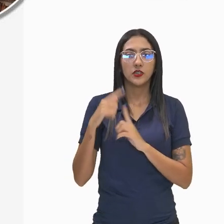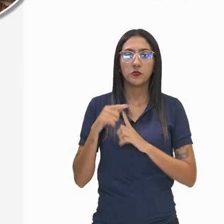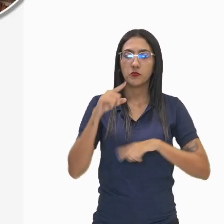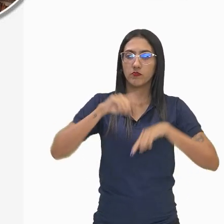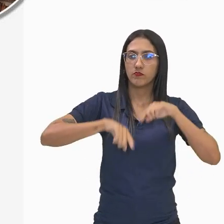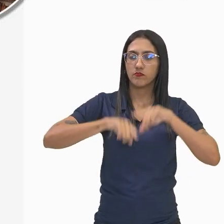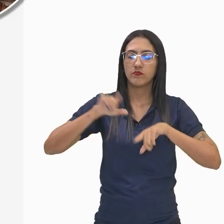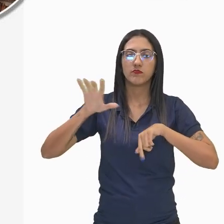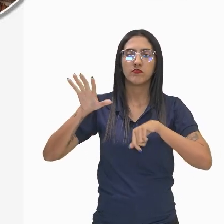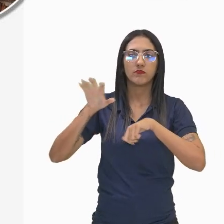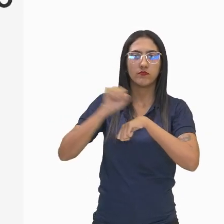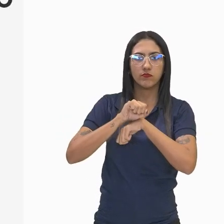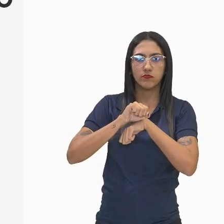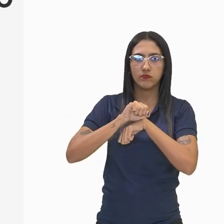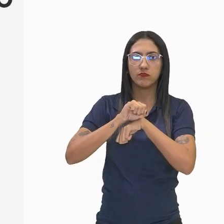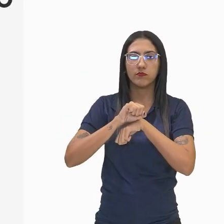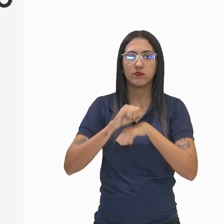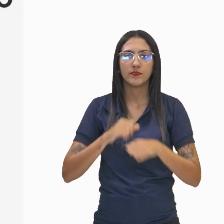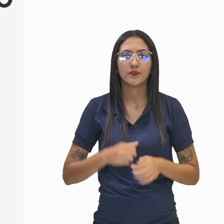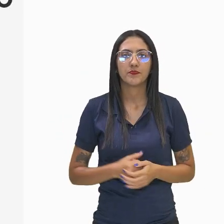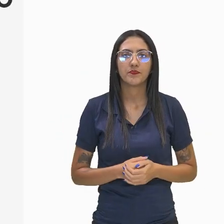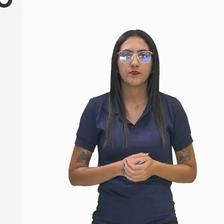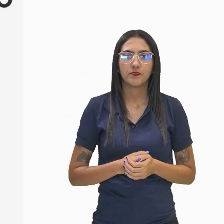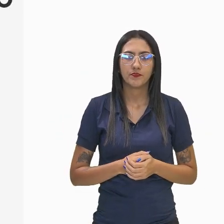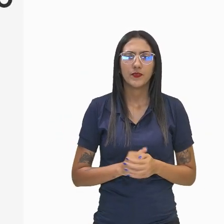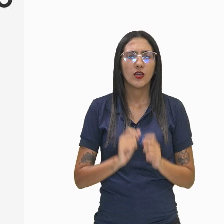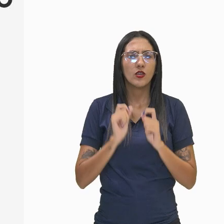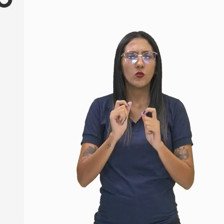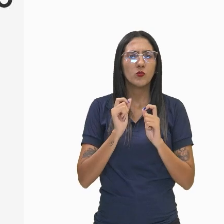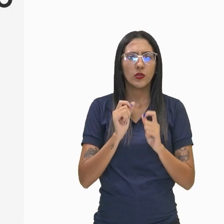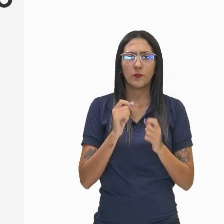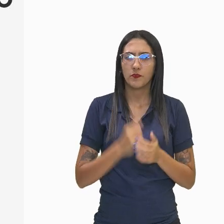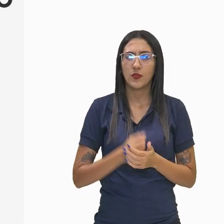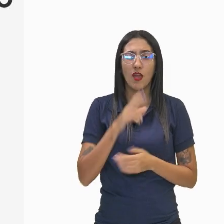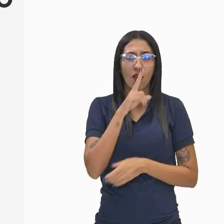receptores por possuírem o que a gente chama de uma força